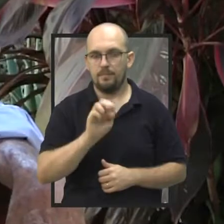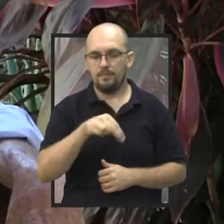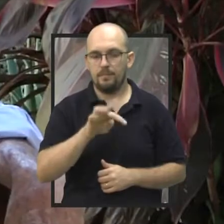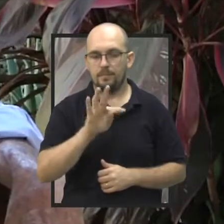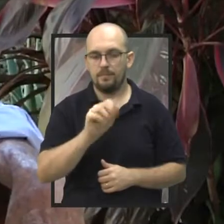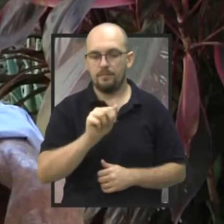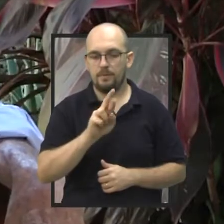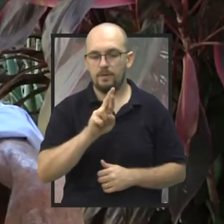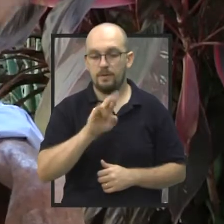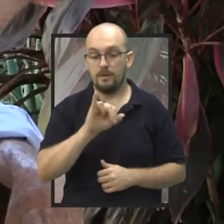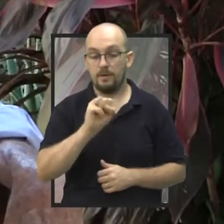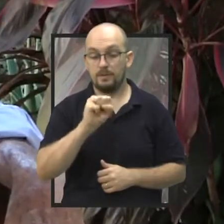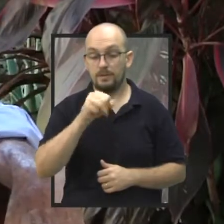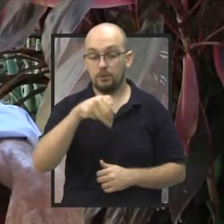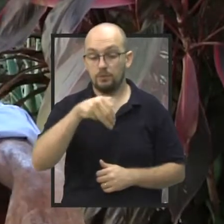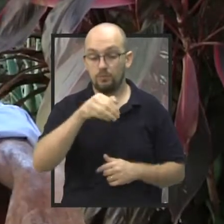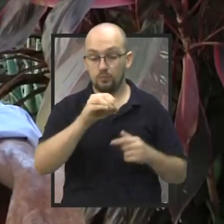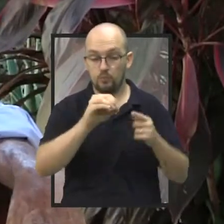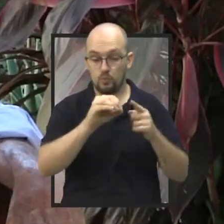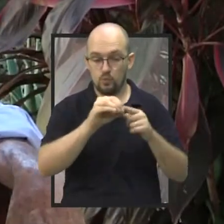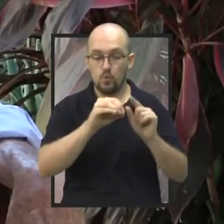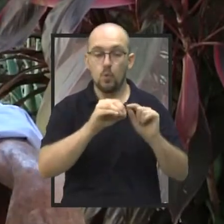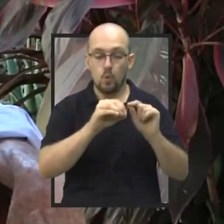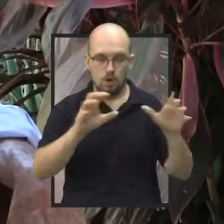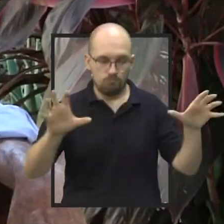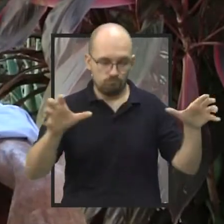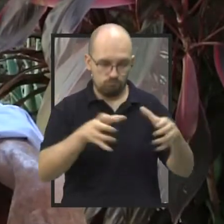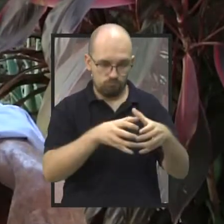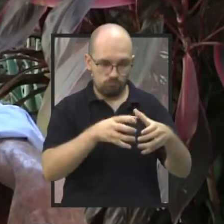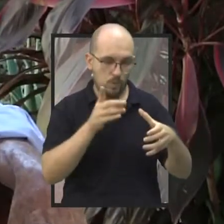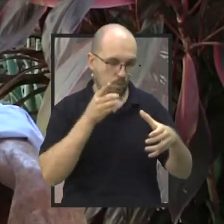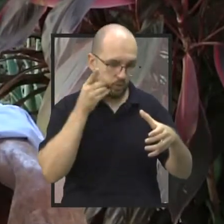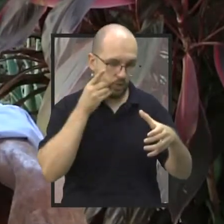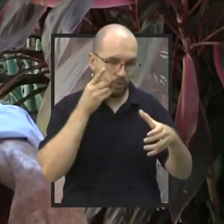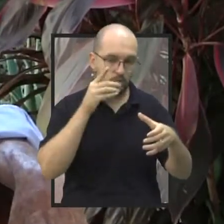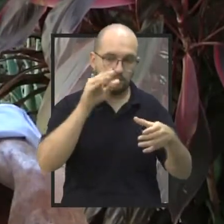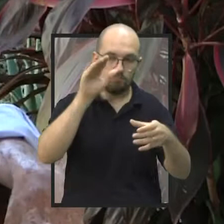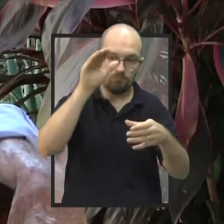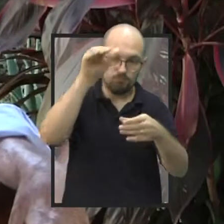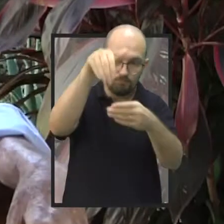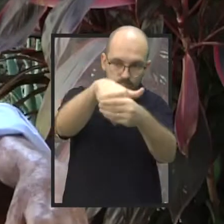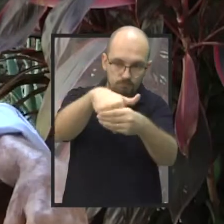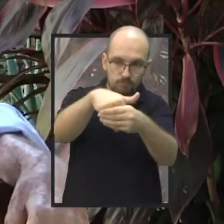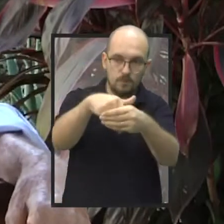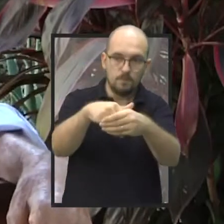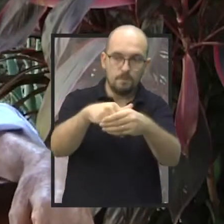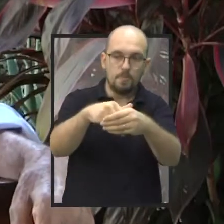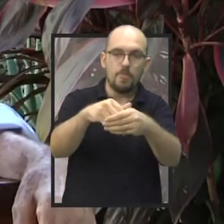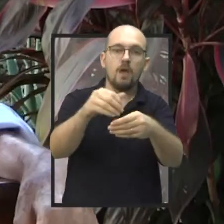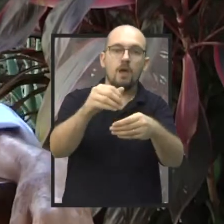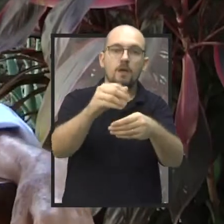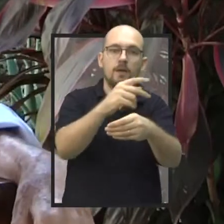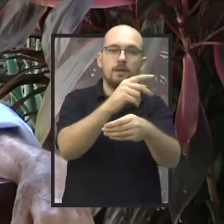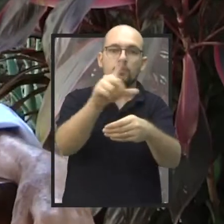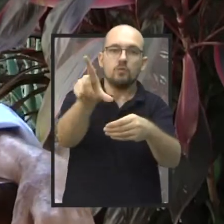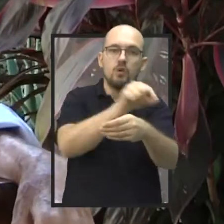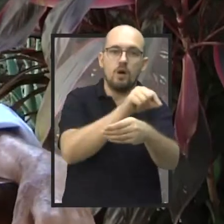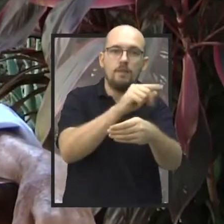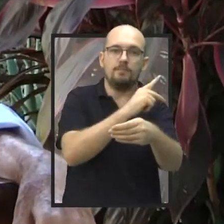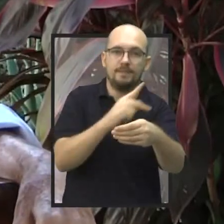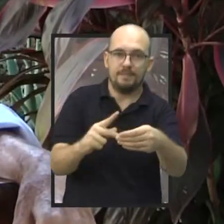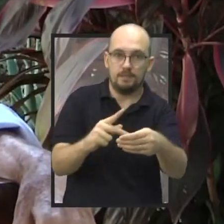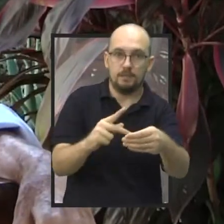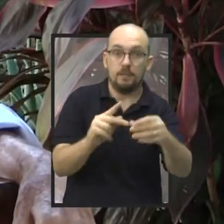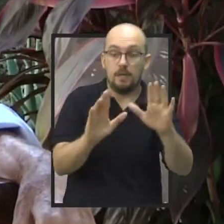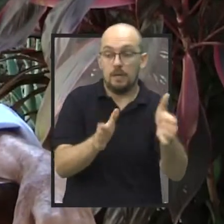o parlamento elege o executivo. No presidencialismo, o